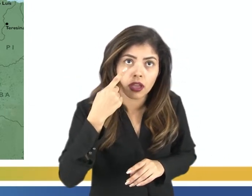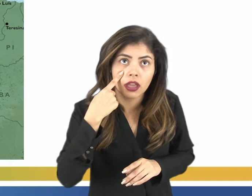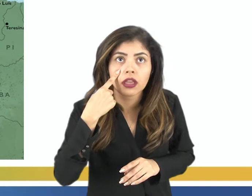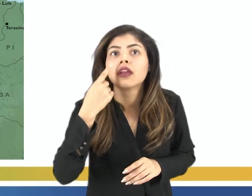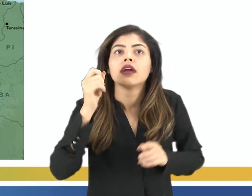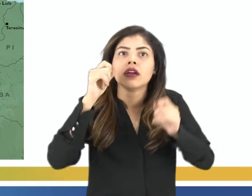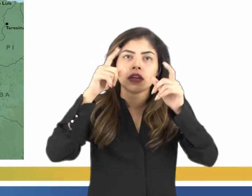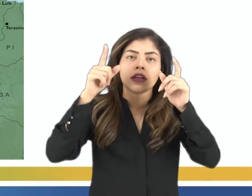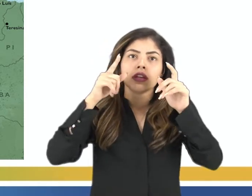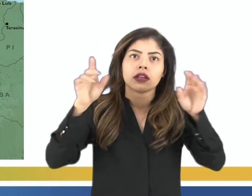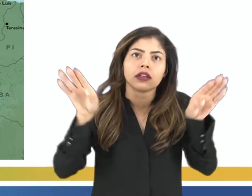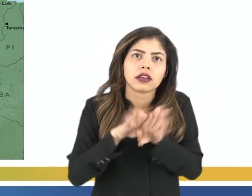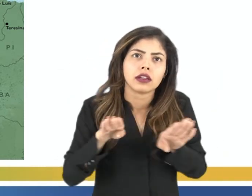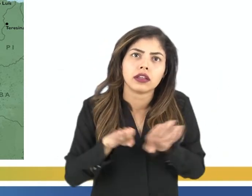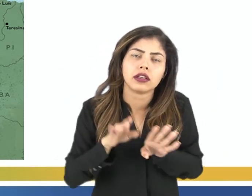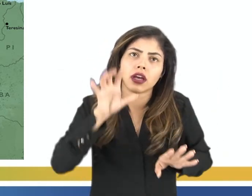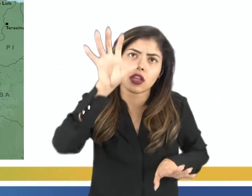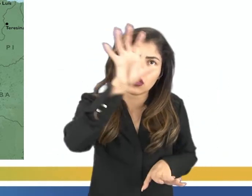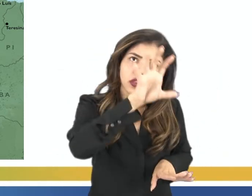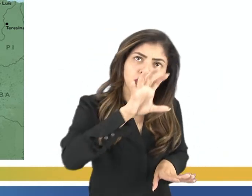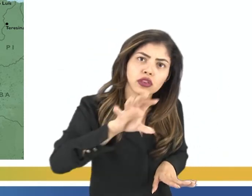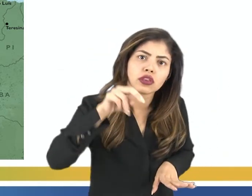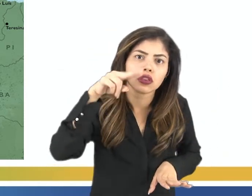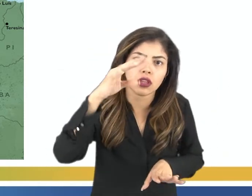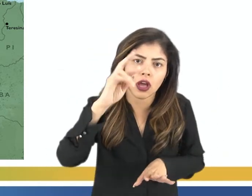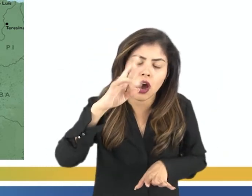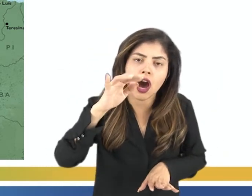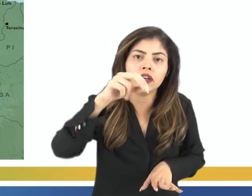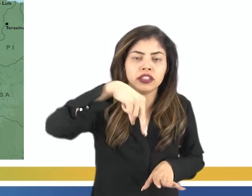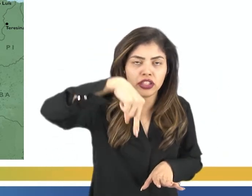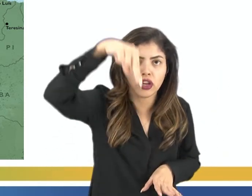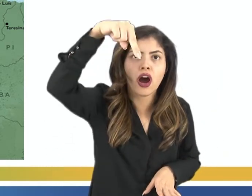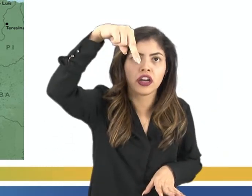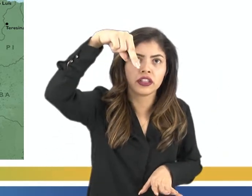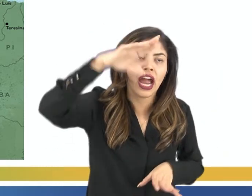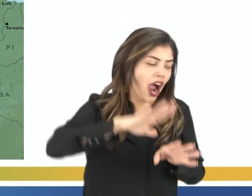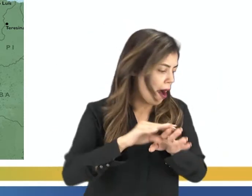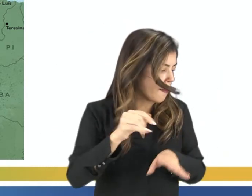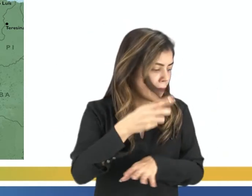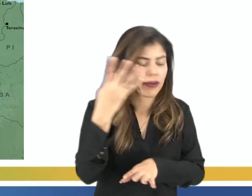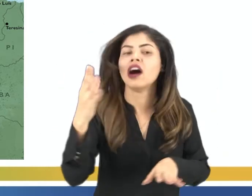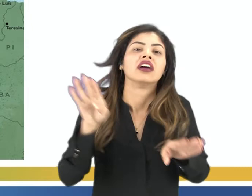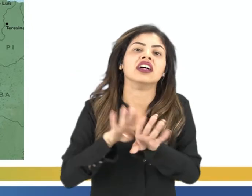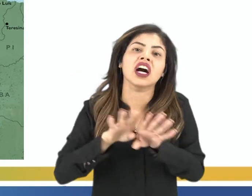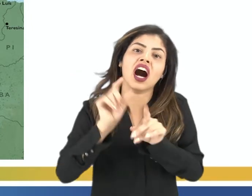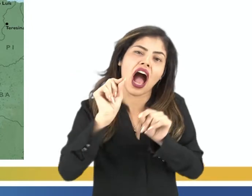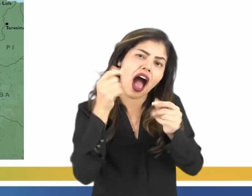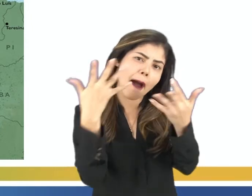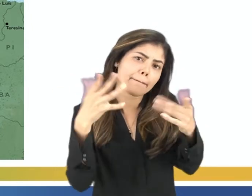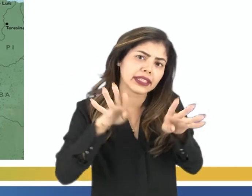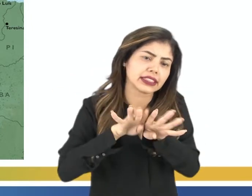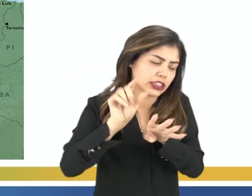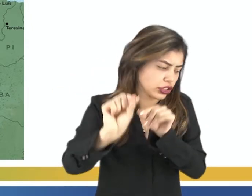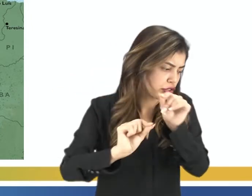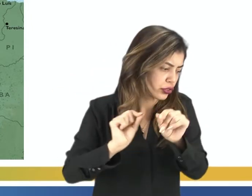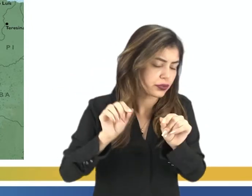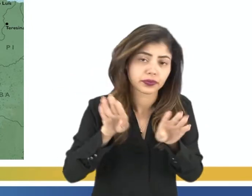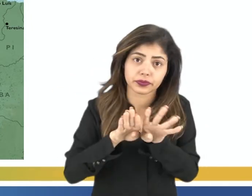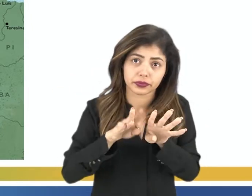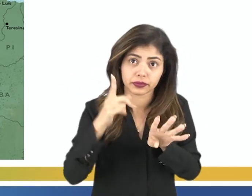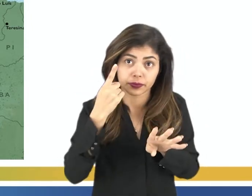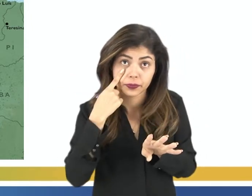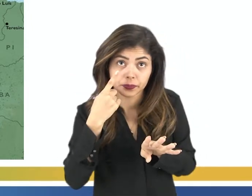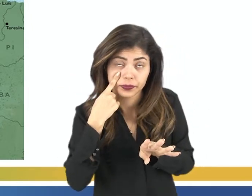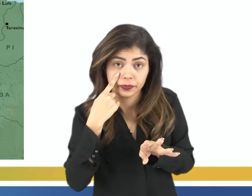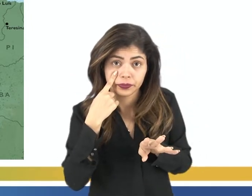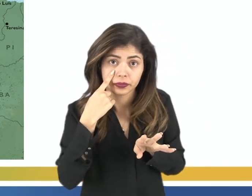observar que a região norte é a região que tem a maior quantidade de castanhais do Brasil. Podemos observar